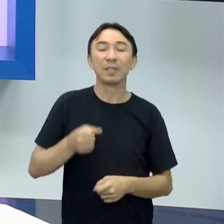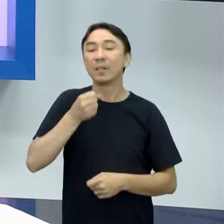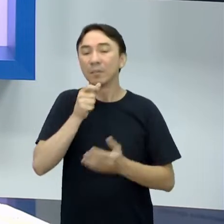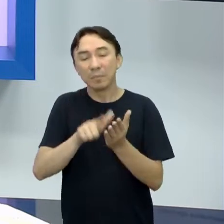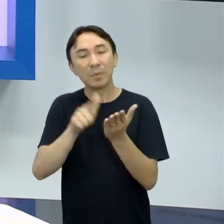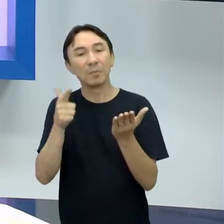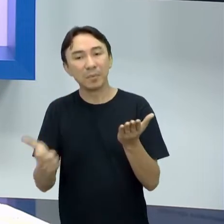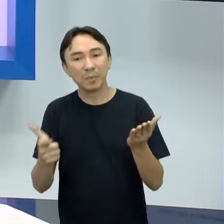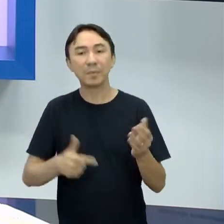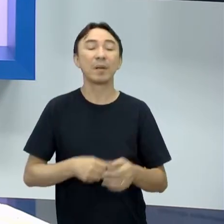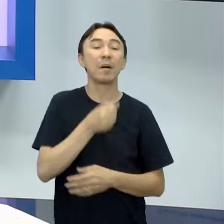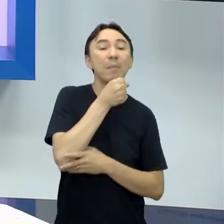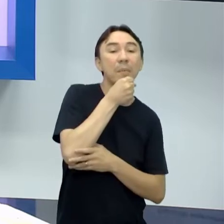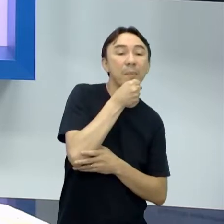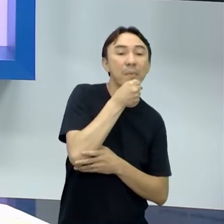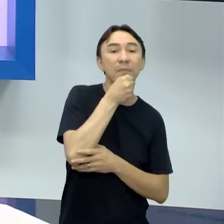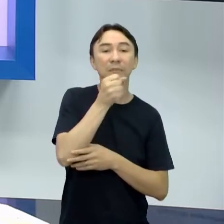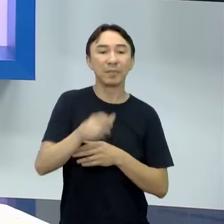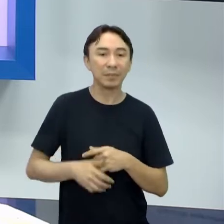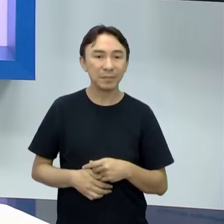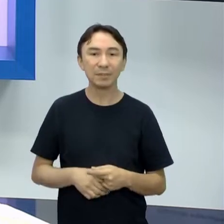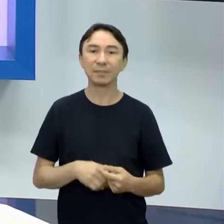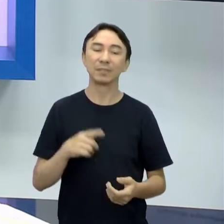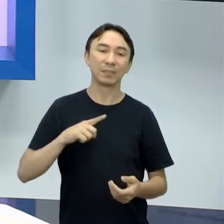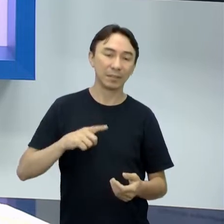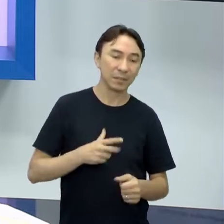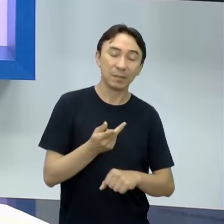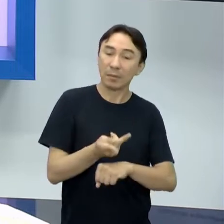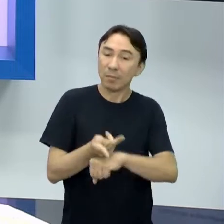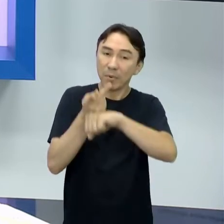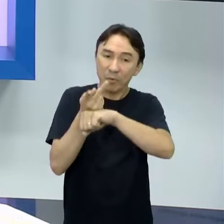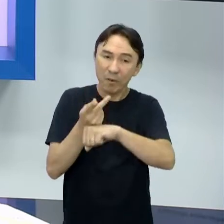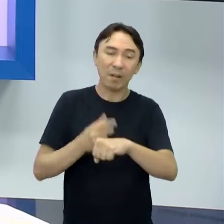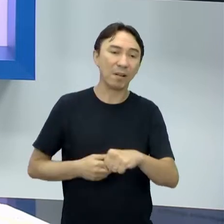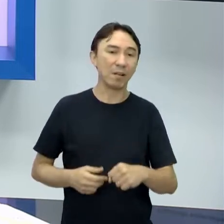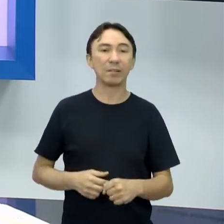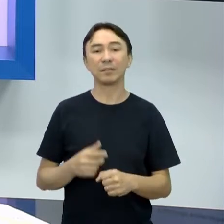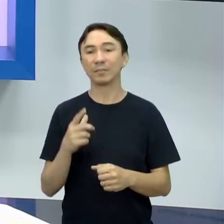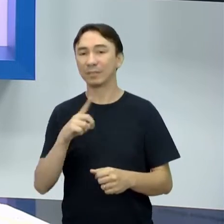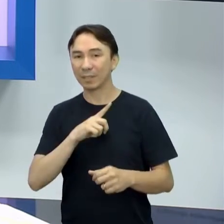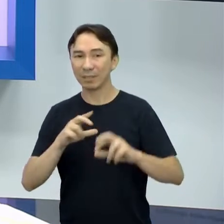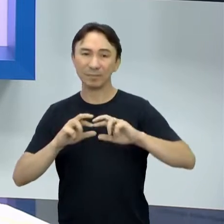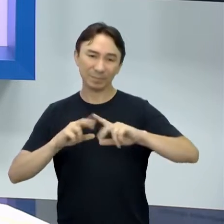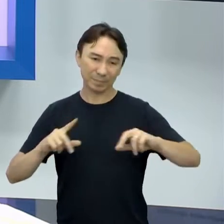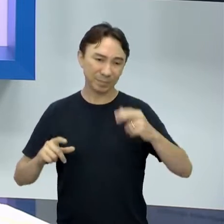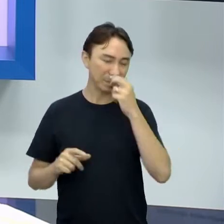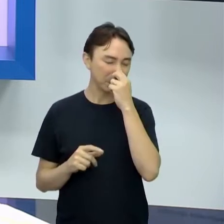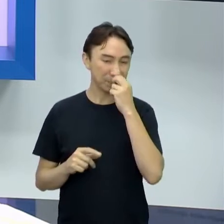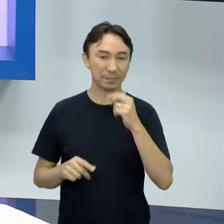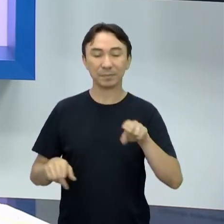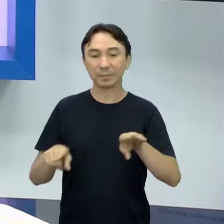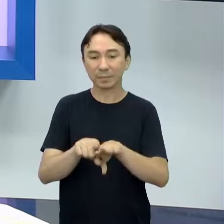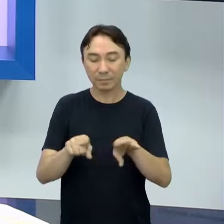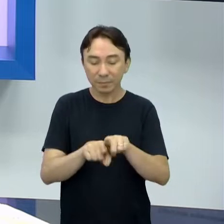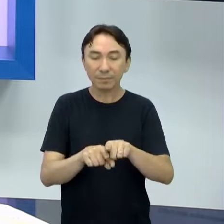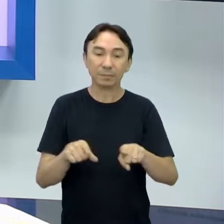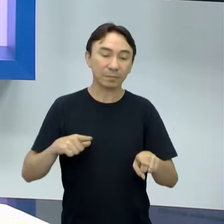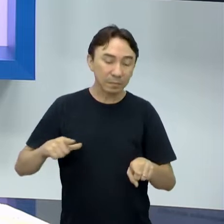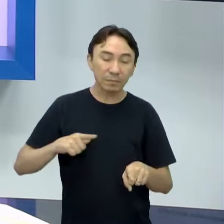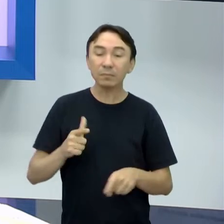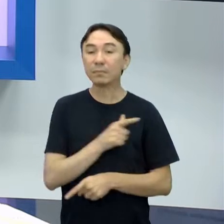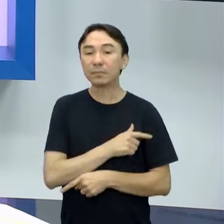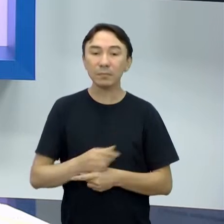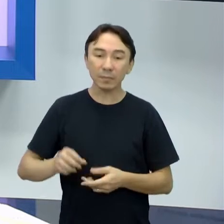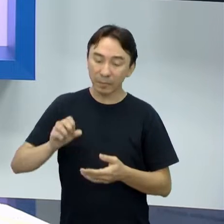um micro-ônibus, um troféu. Na bancada tem o meu material, o meu mapa, minha caneca, e eu estou